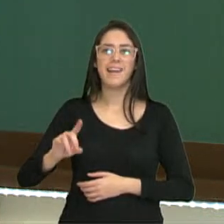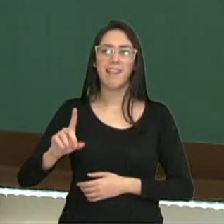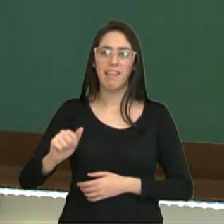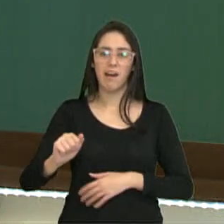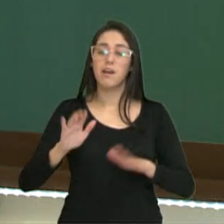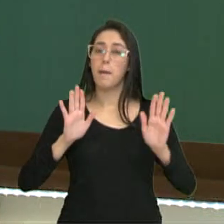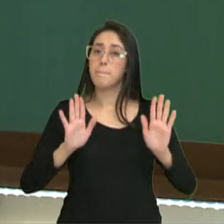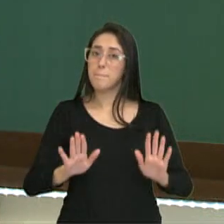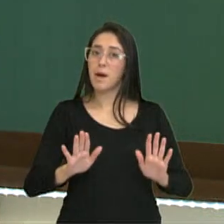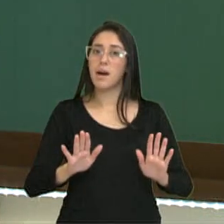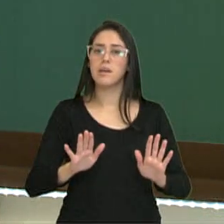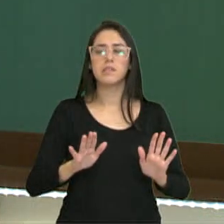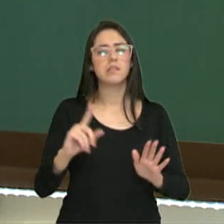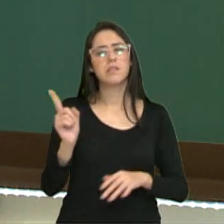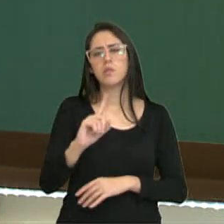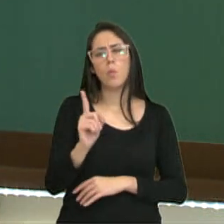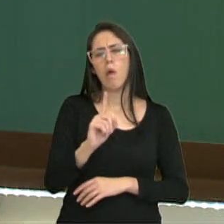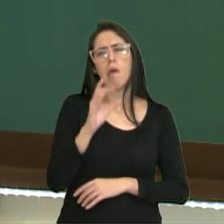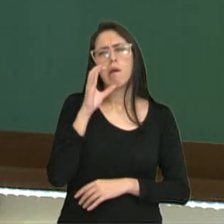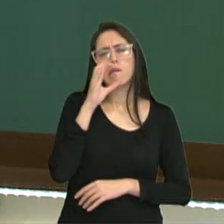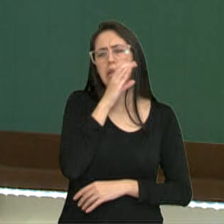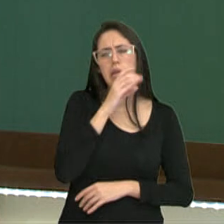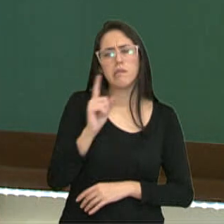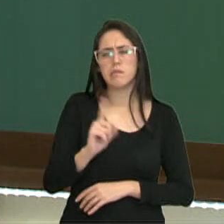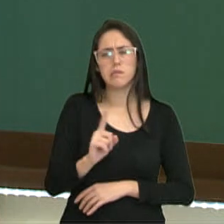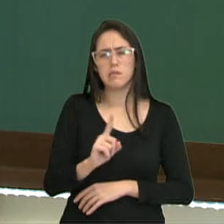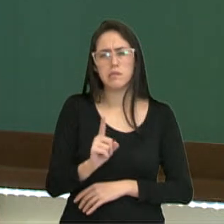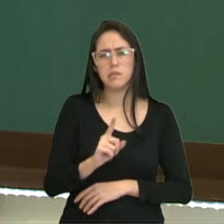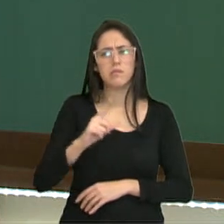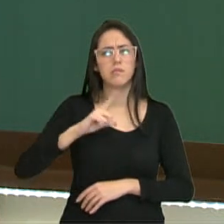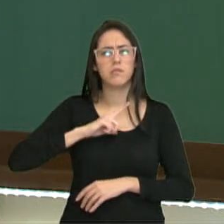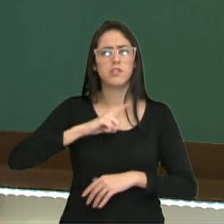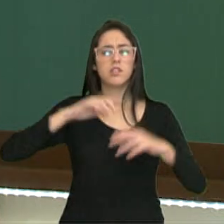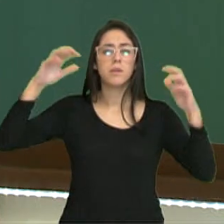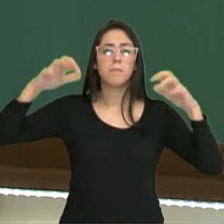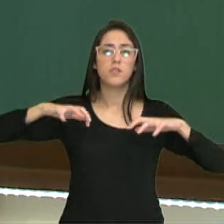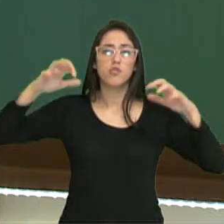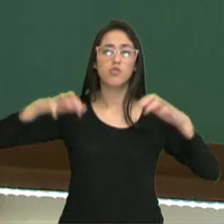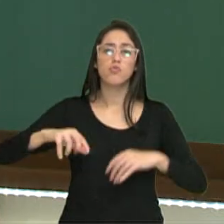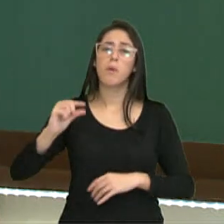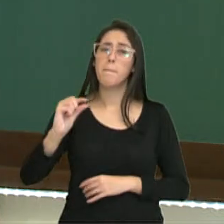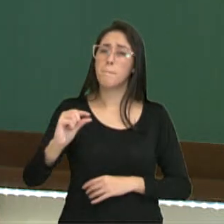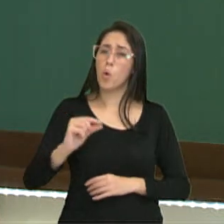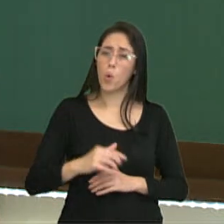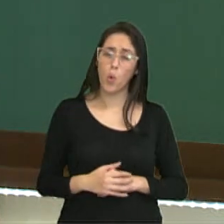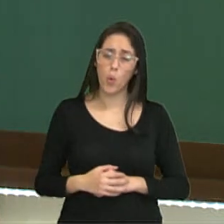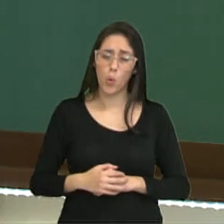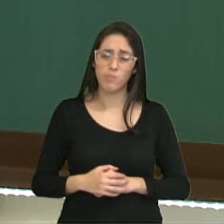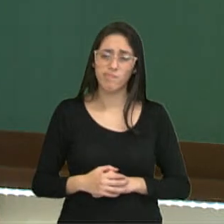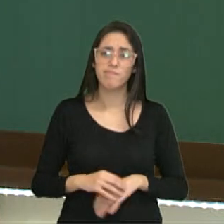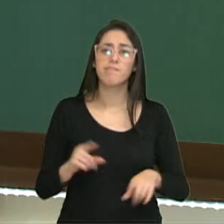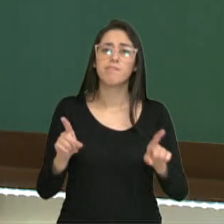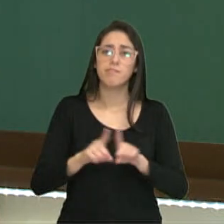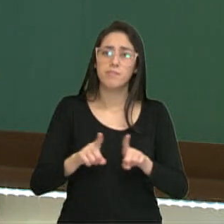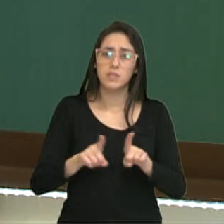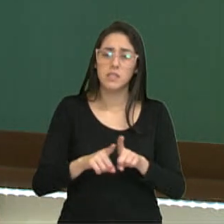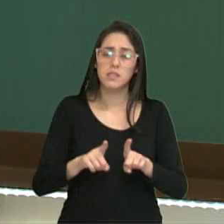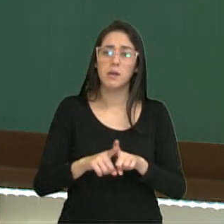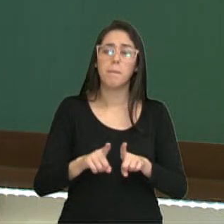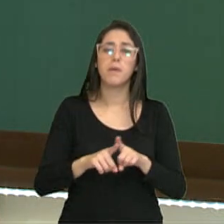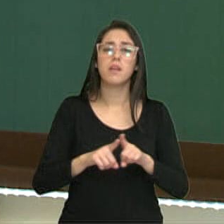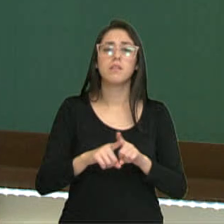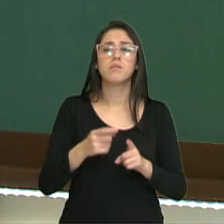não necessariamente quentes, com baixos índices pluviométricos, ou seja, chove pouco, e que contam com poucos